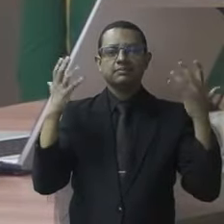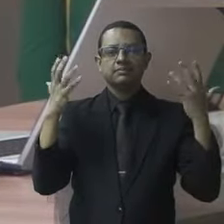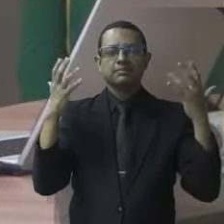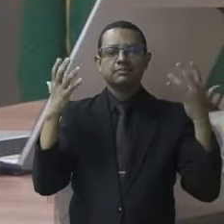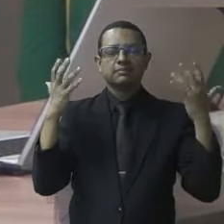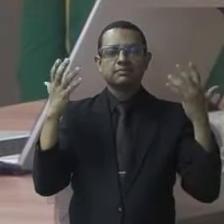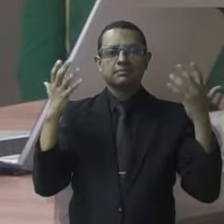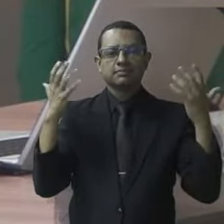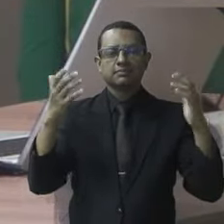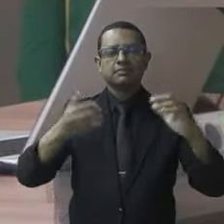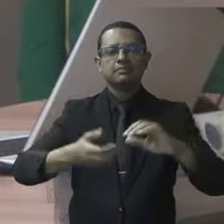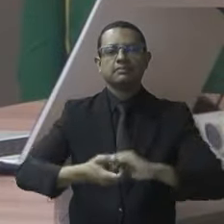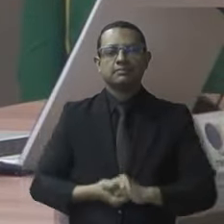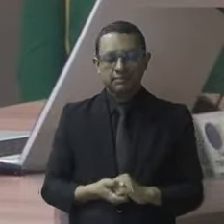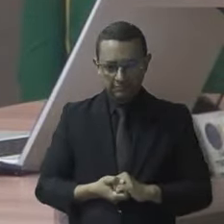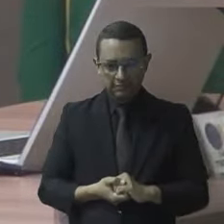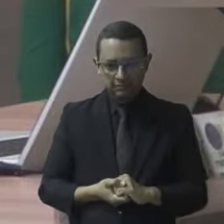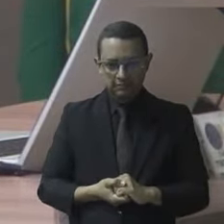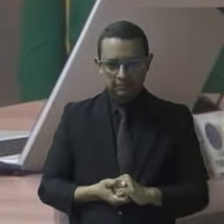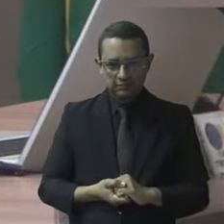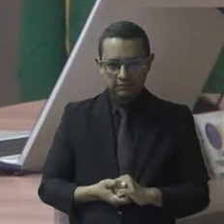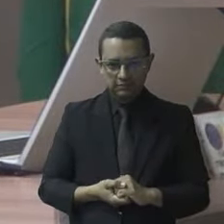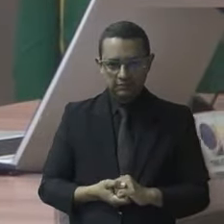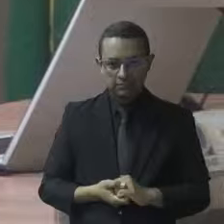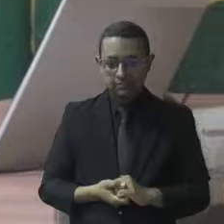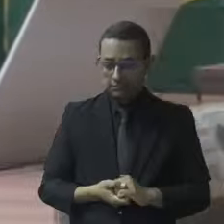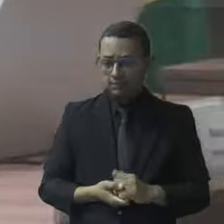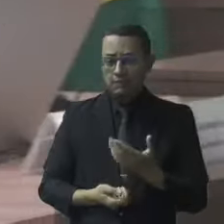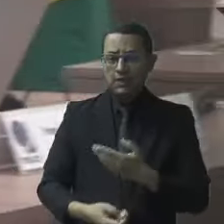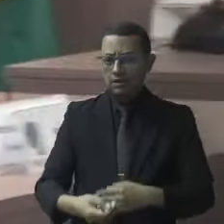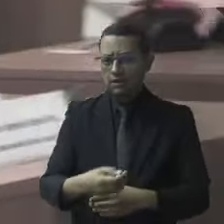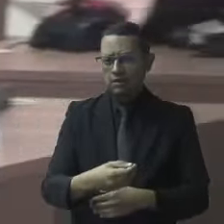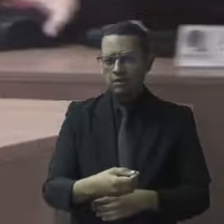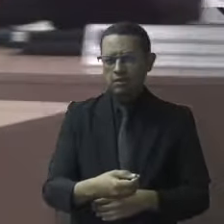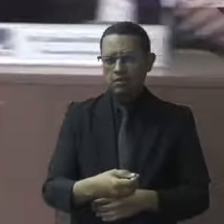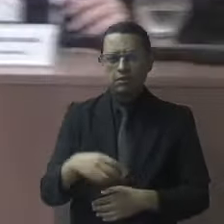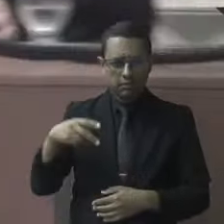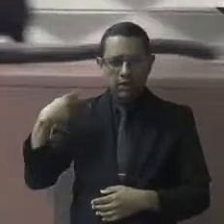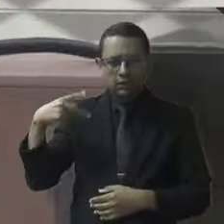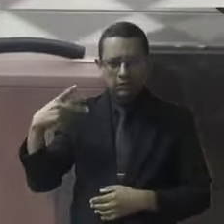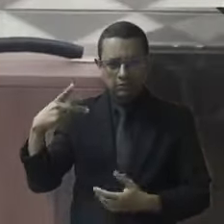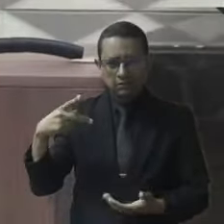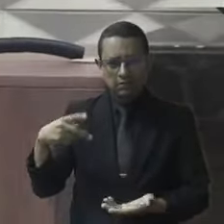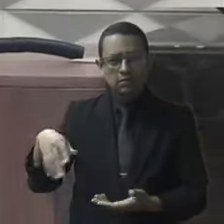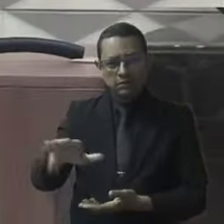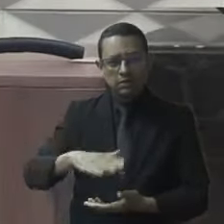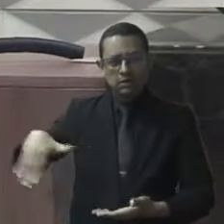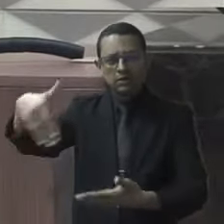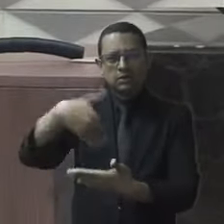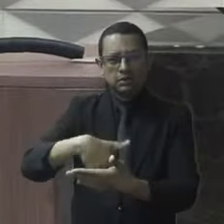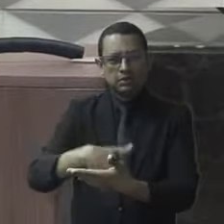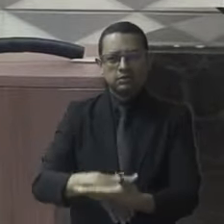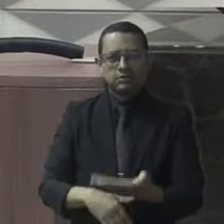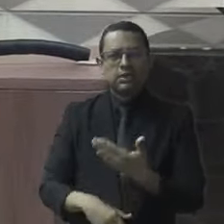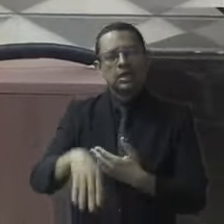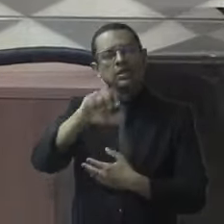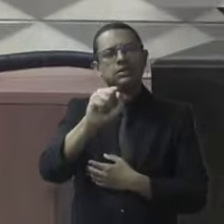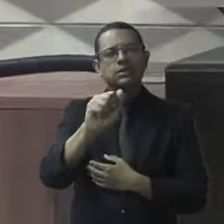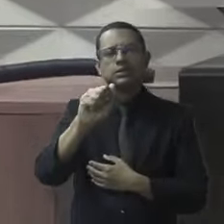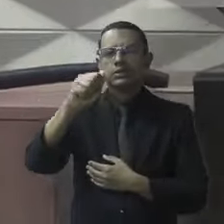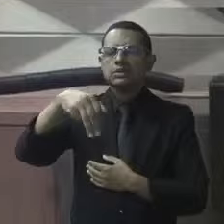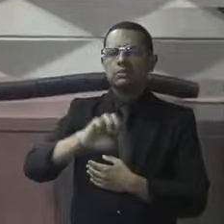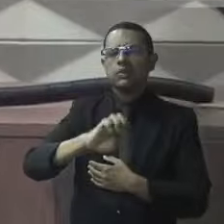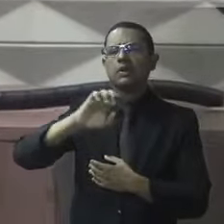Ministério Público deseja o Procurador da República, Procurador Regional Eleitoral, Dr. Samuel Miranda.